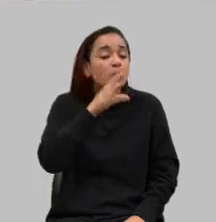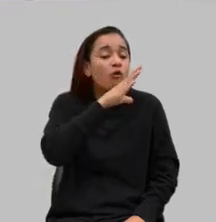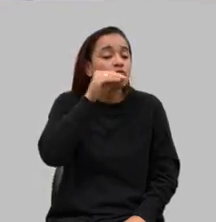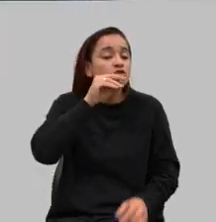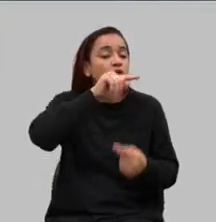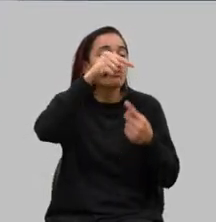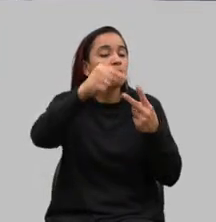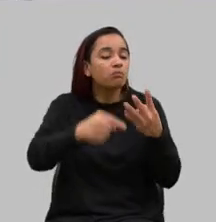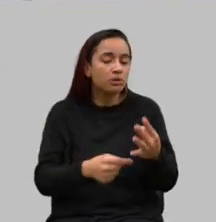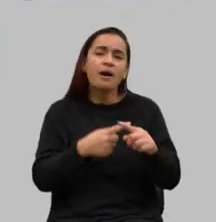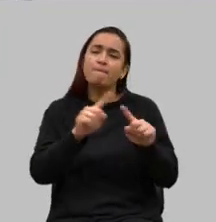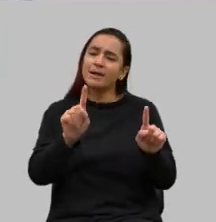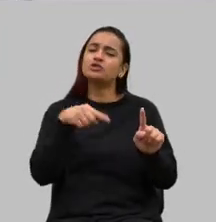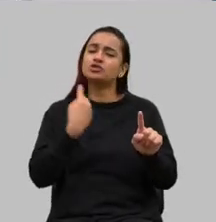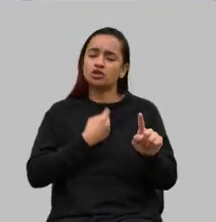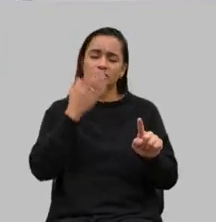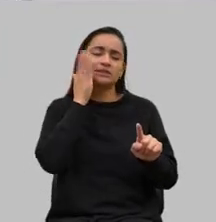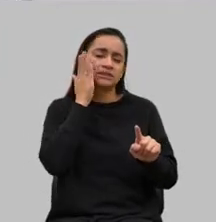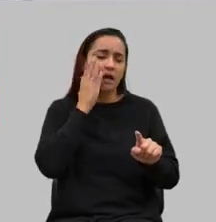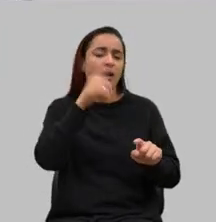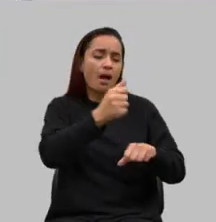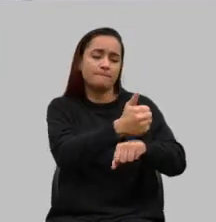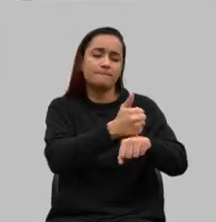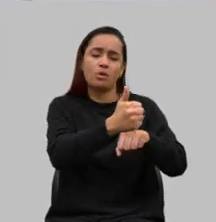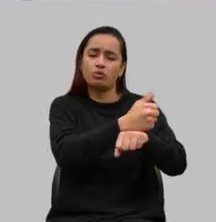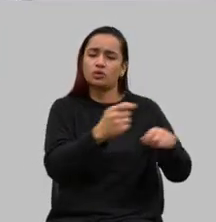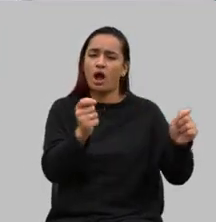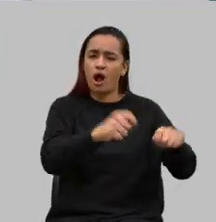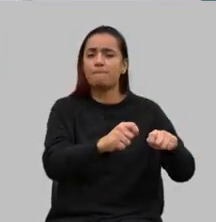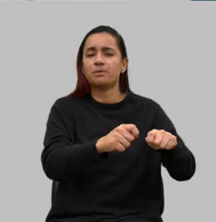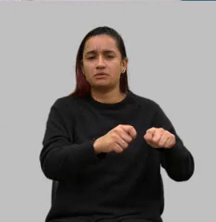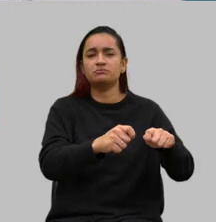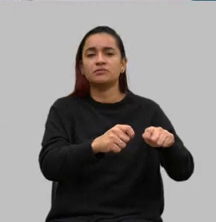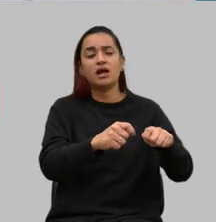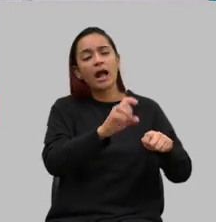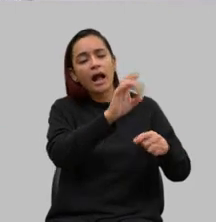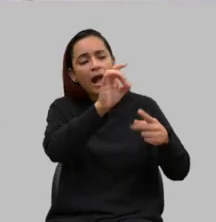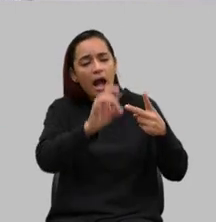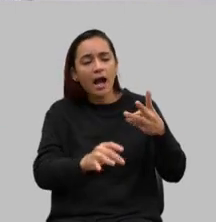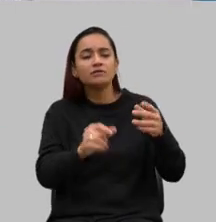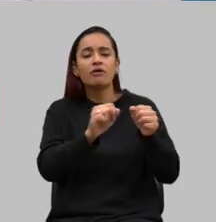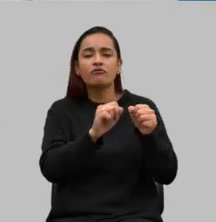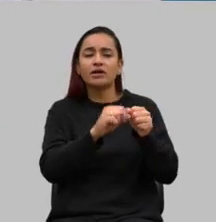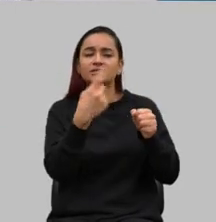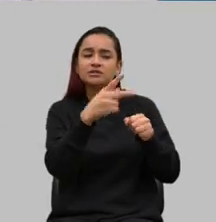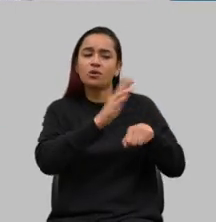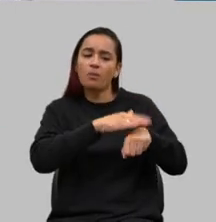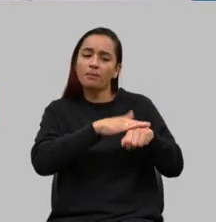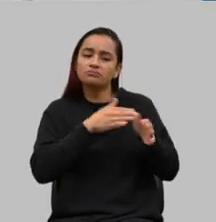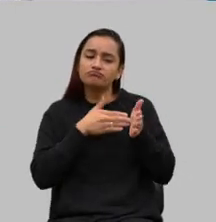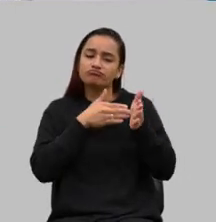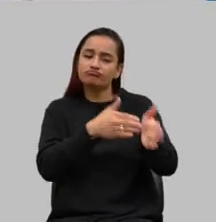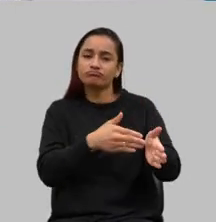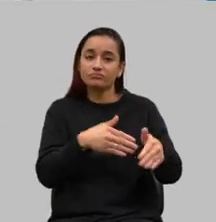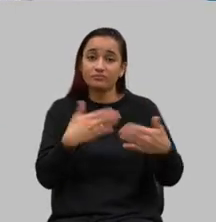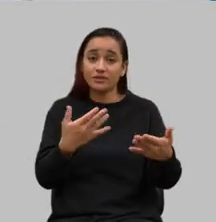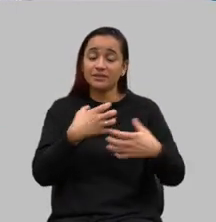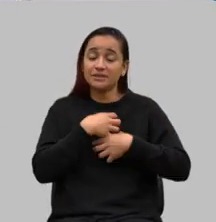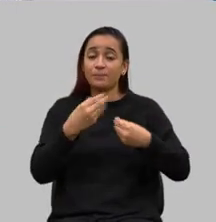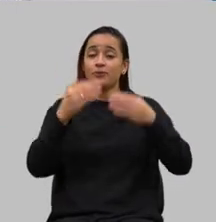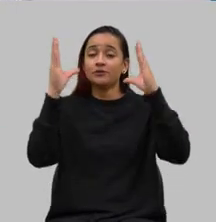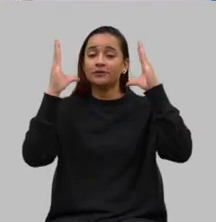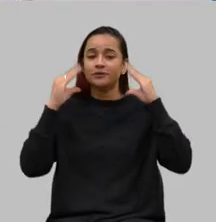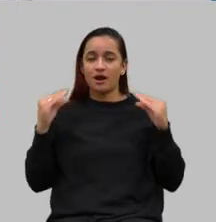sabe da competência da seriedade é que cada um conduz o seu posicionamento E então fico muito tranquilo nesse